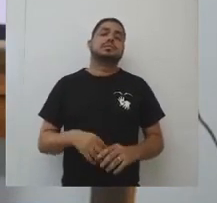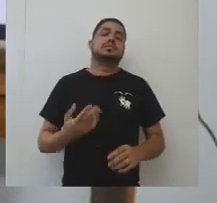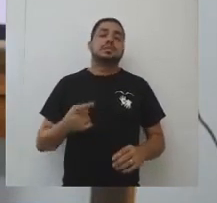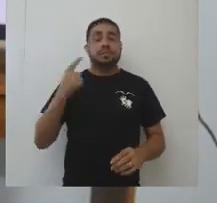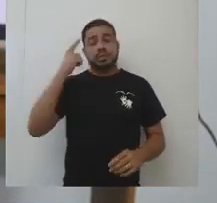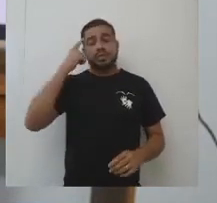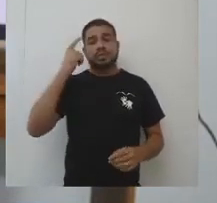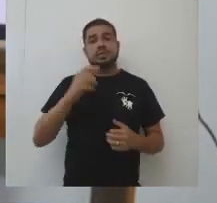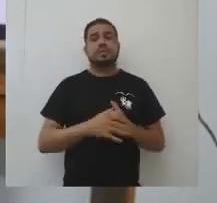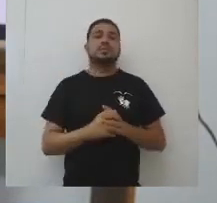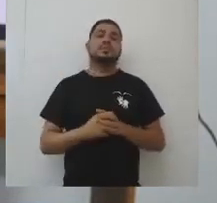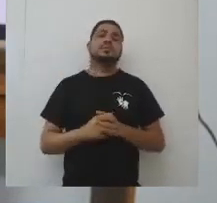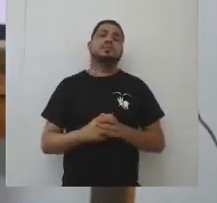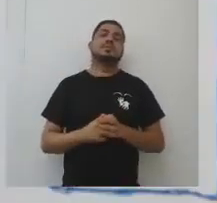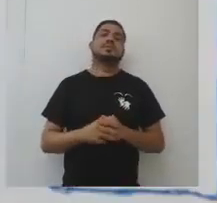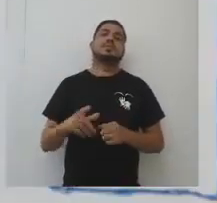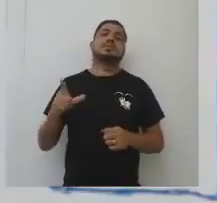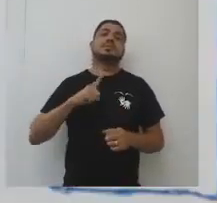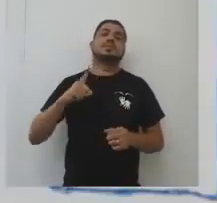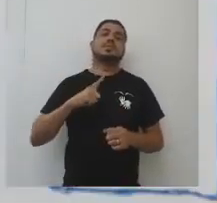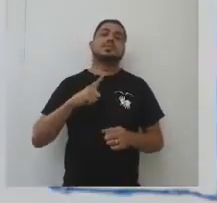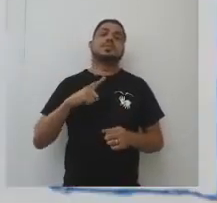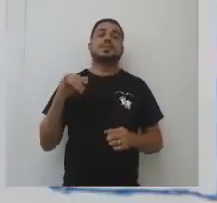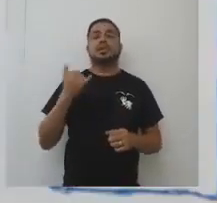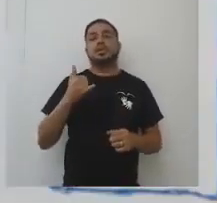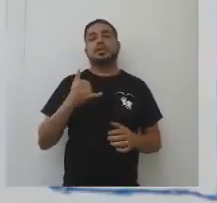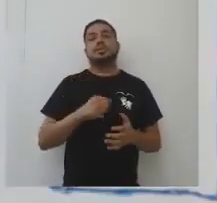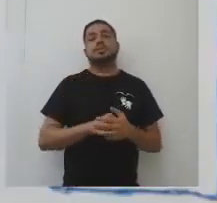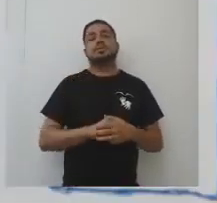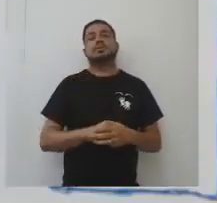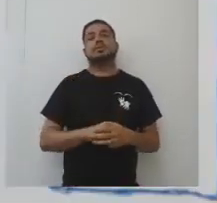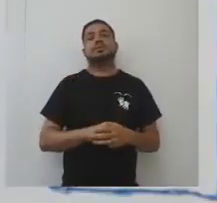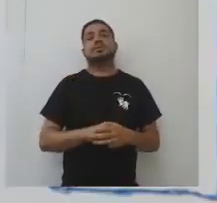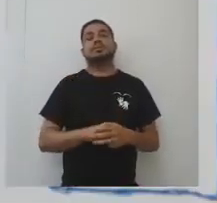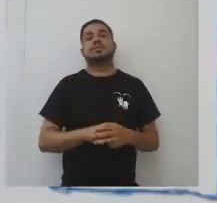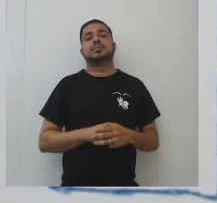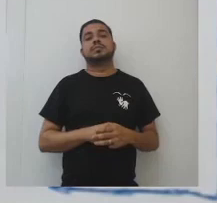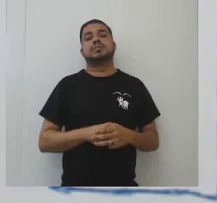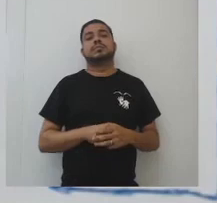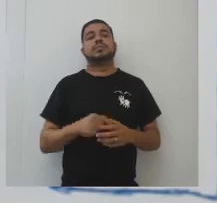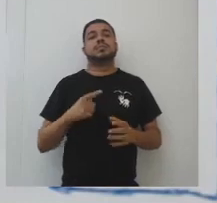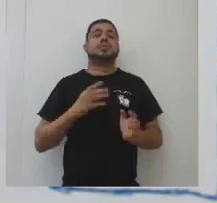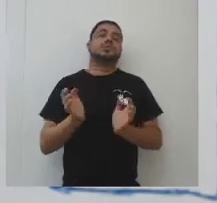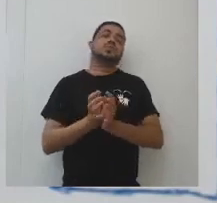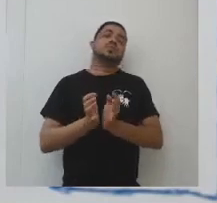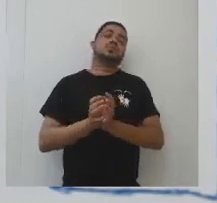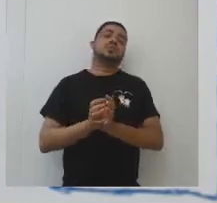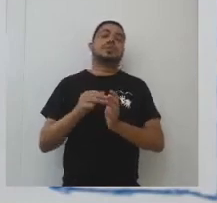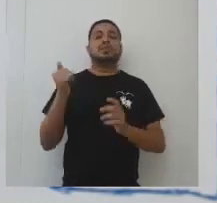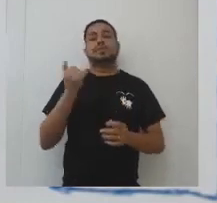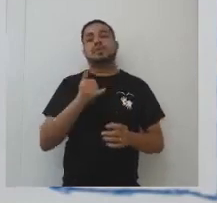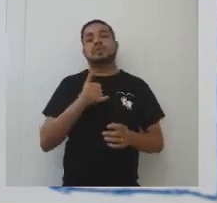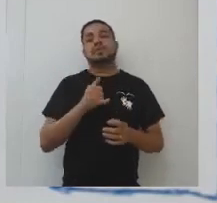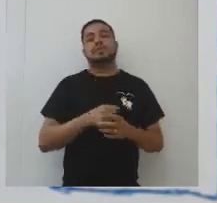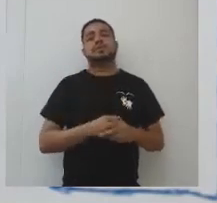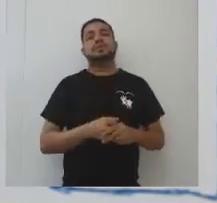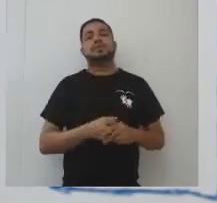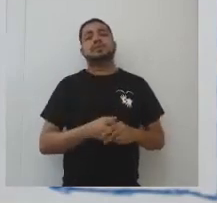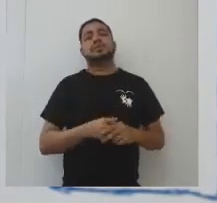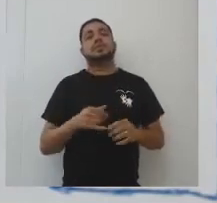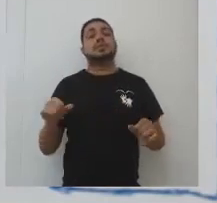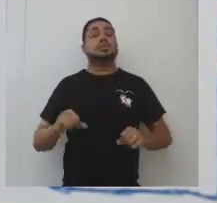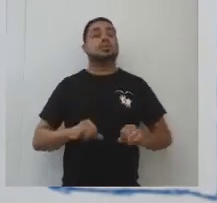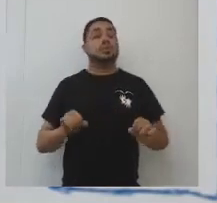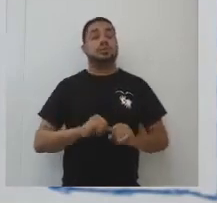vamos imaginar que eu tenho uma carga, um corpo eletrizado, que ele